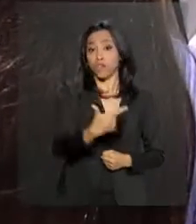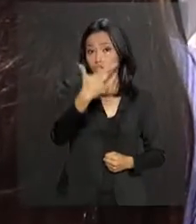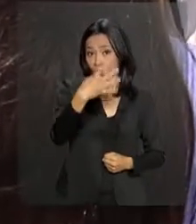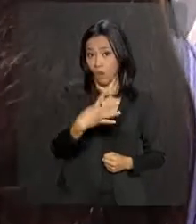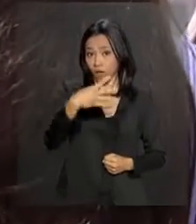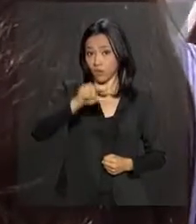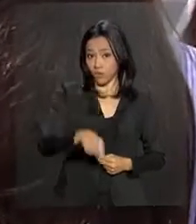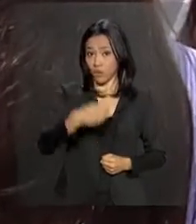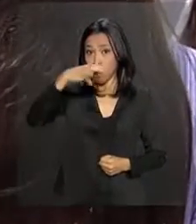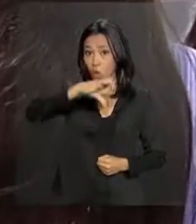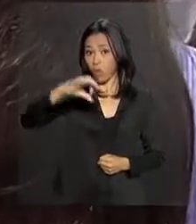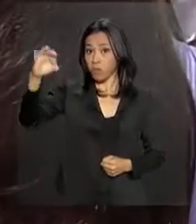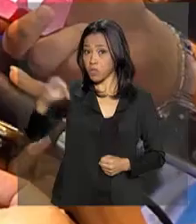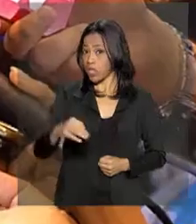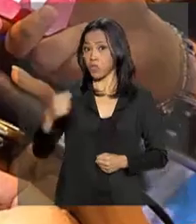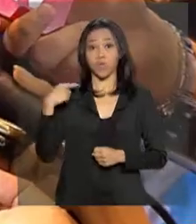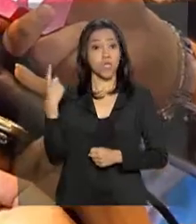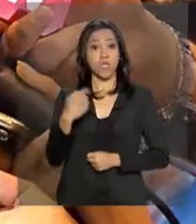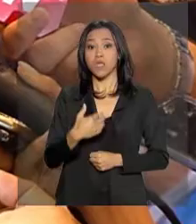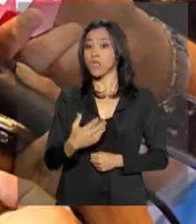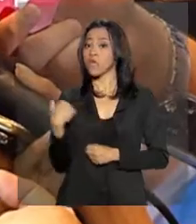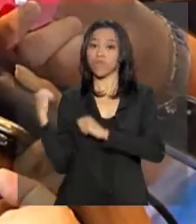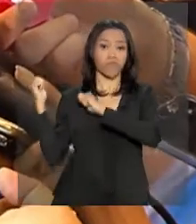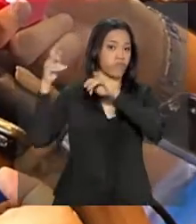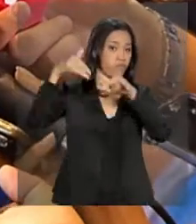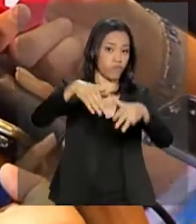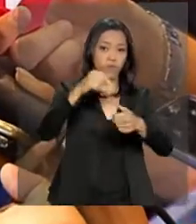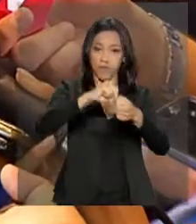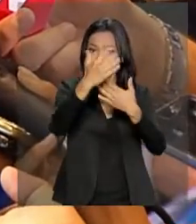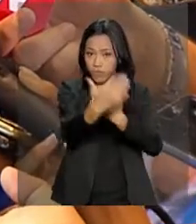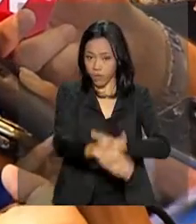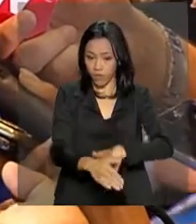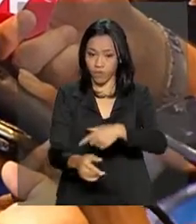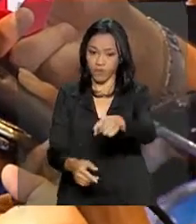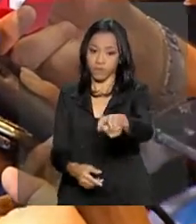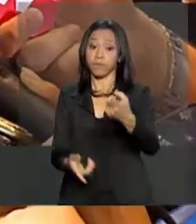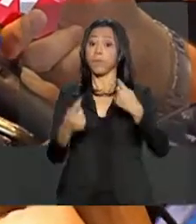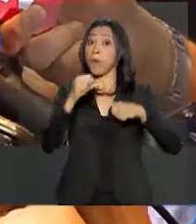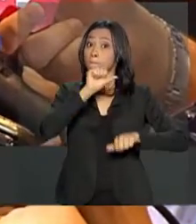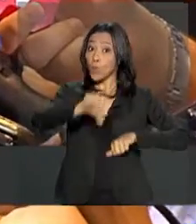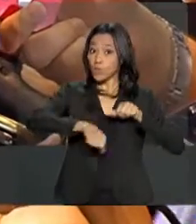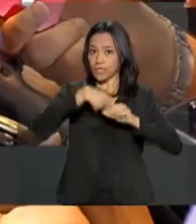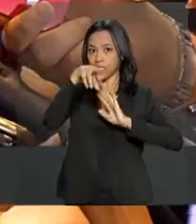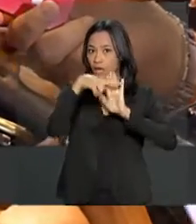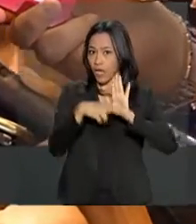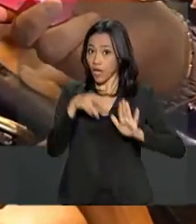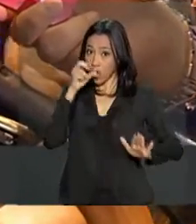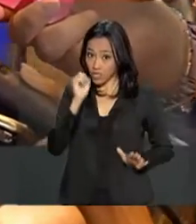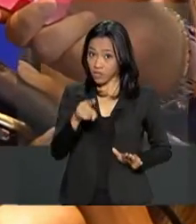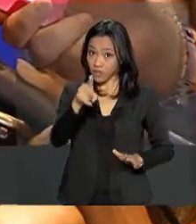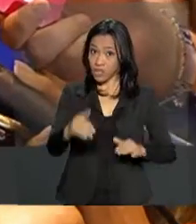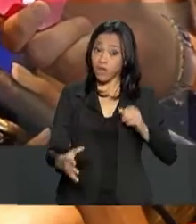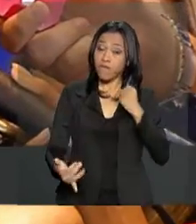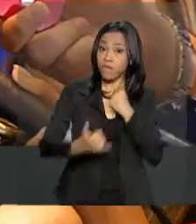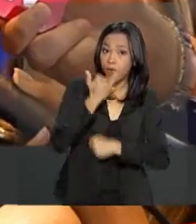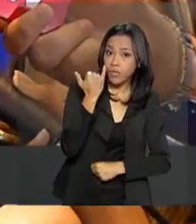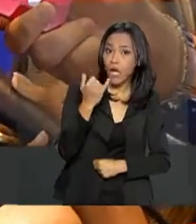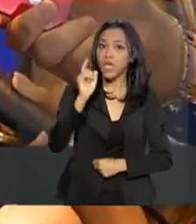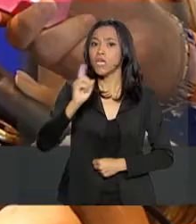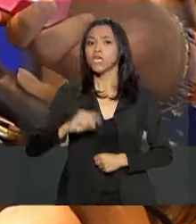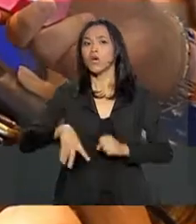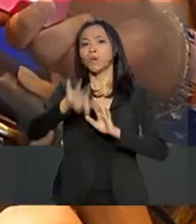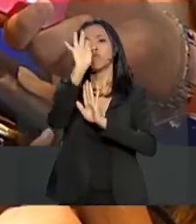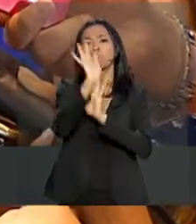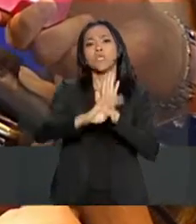24,9% não foram as provas. A mudança da regra para dizer, olha, se você faltar e não justificar, você perde a gratuidade